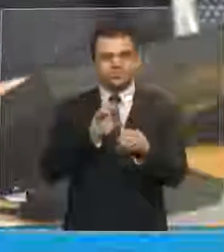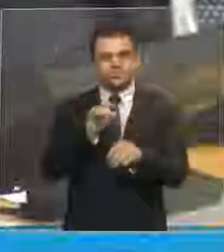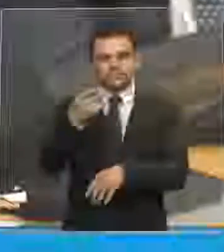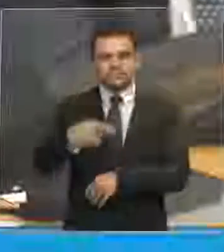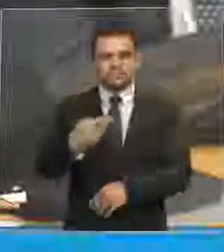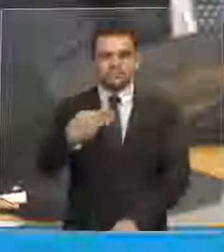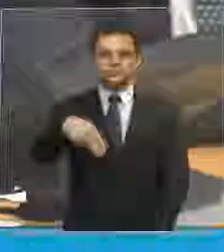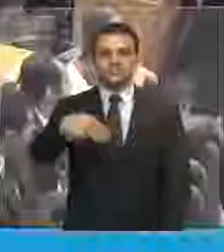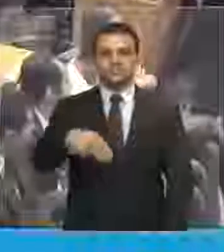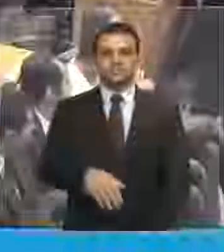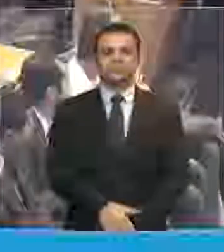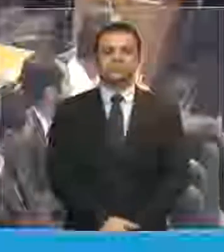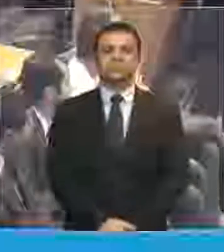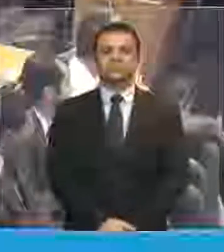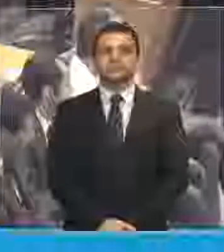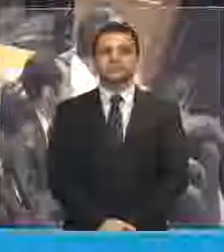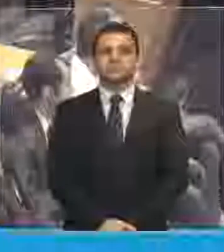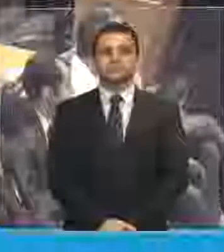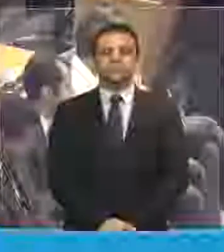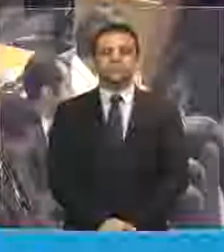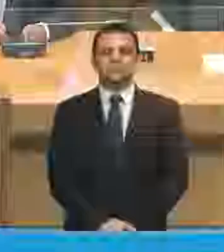Maranhão.